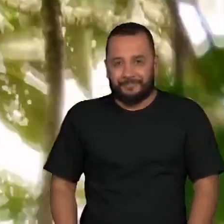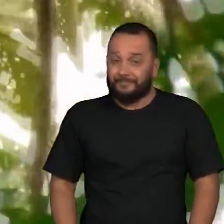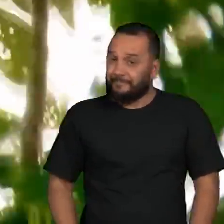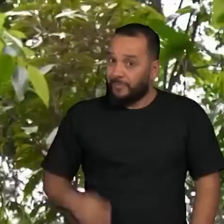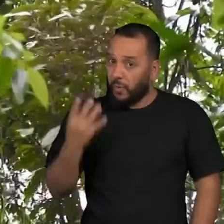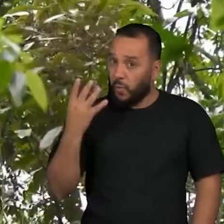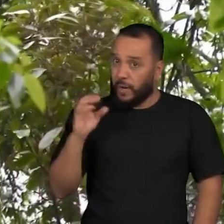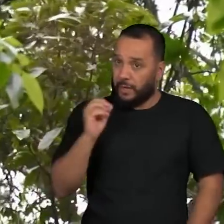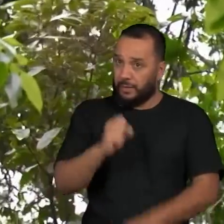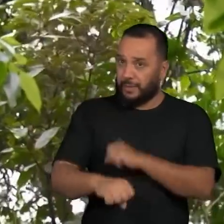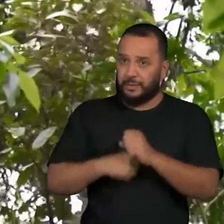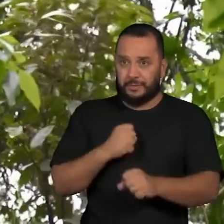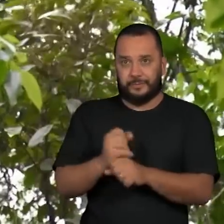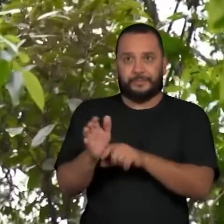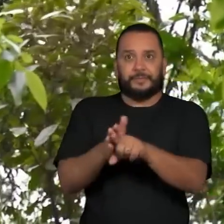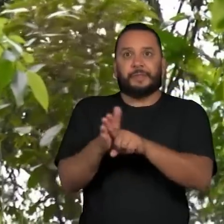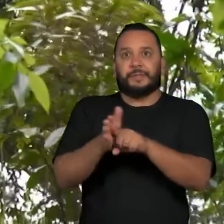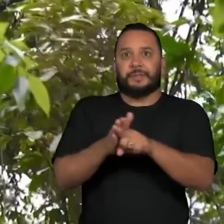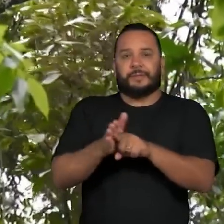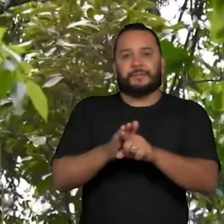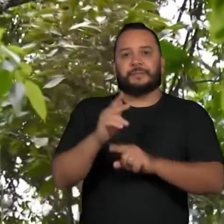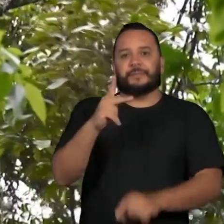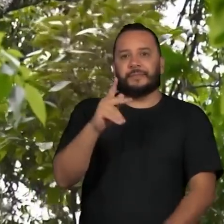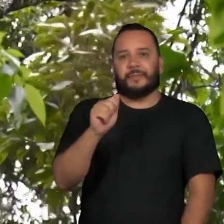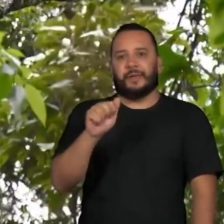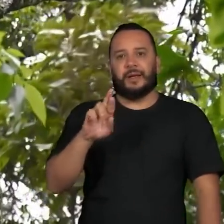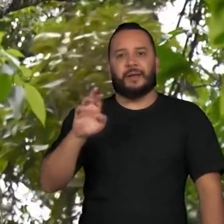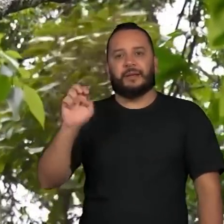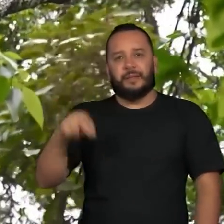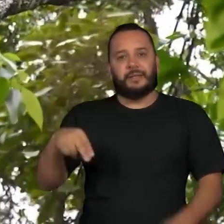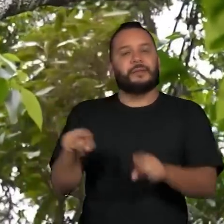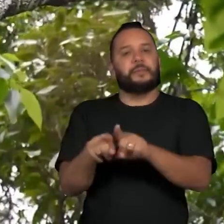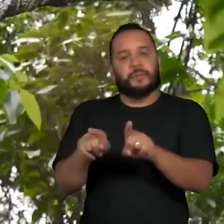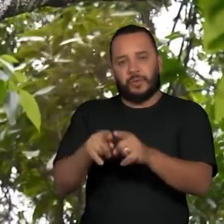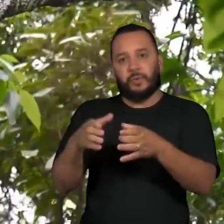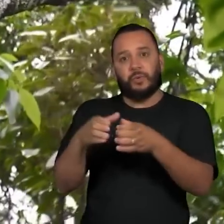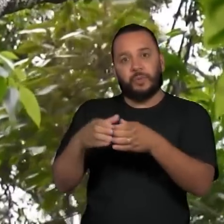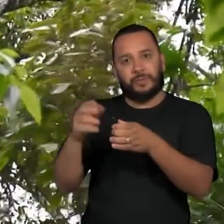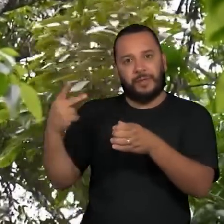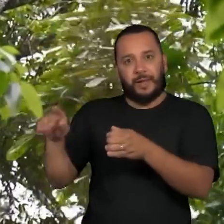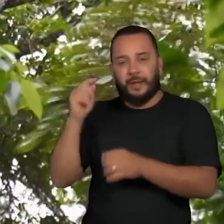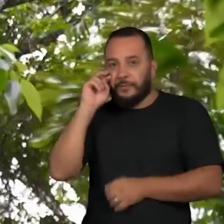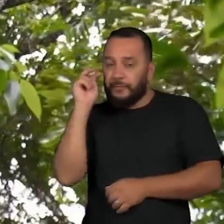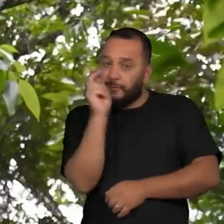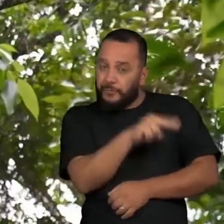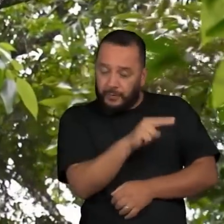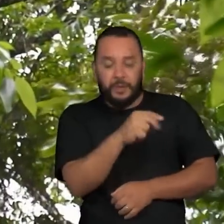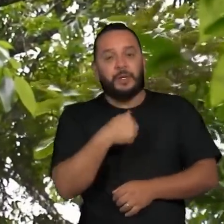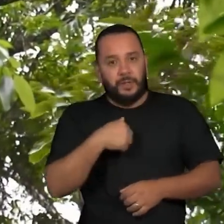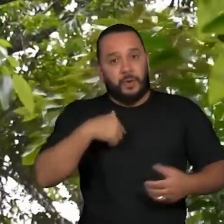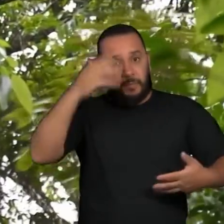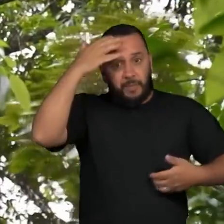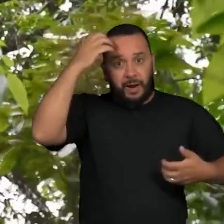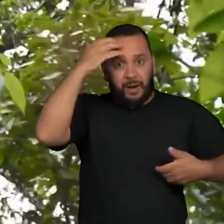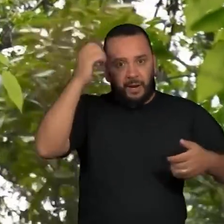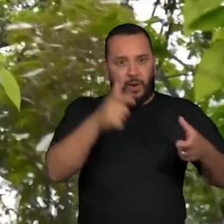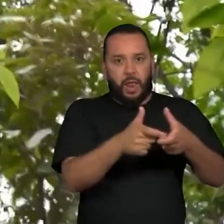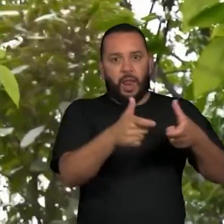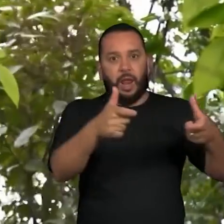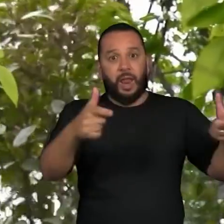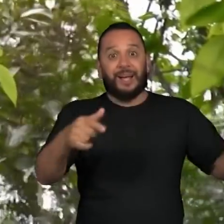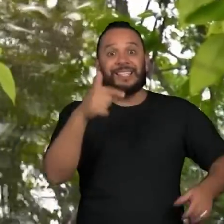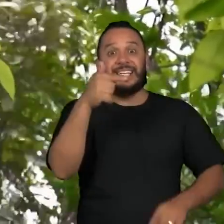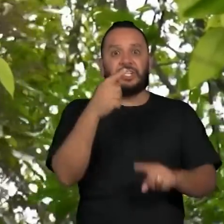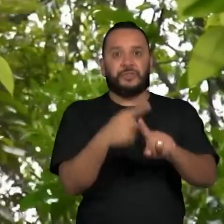Durante 40 anos de pesquisa, Karin e sua equipe viram a população de muriquis da Caatinga crescer 7 vezes. Mas nos